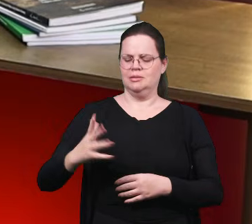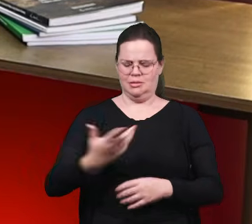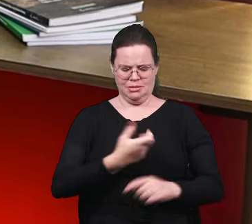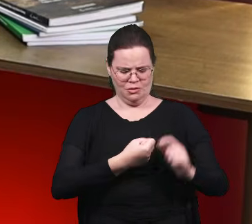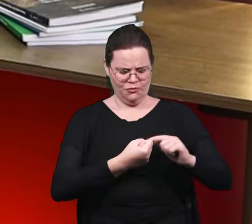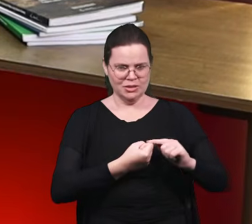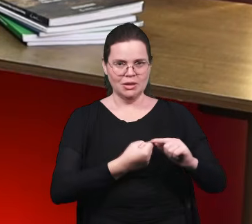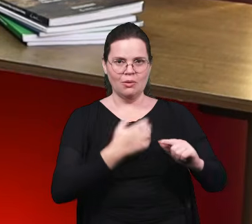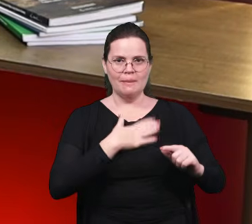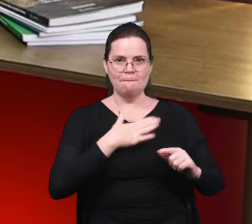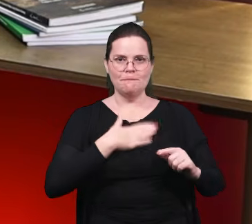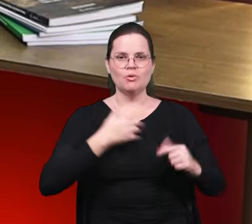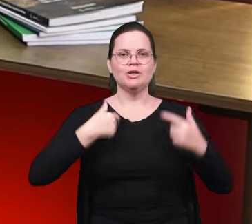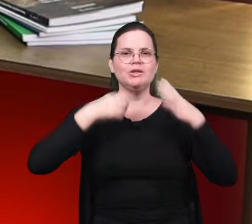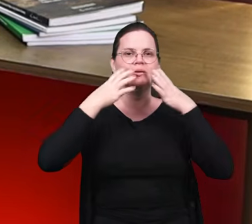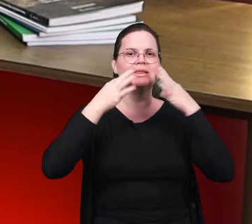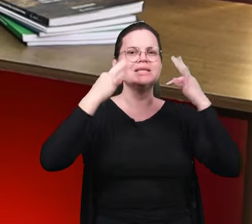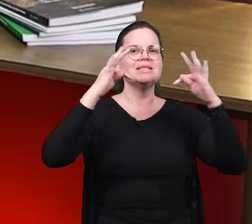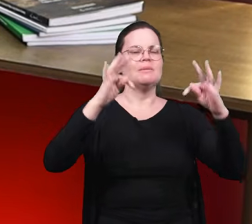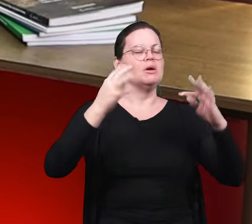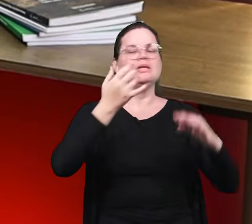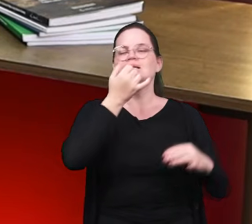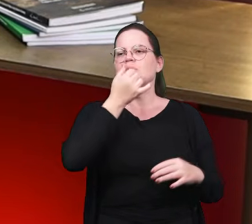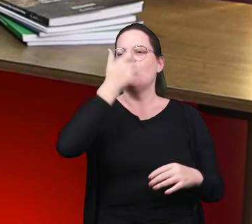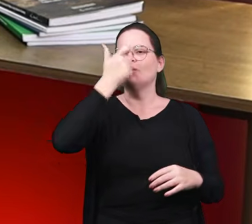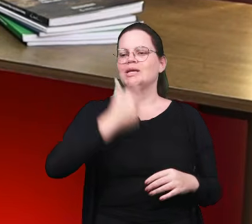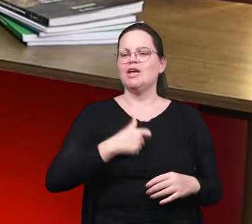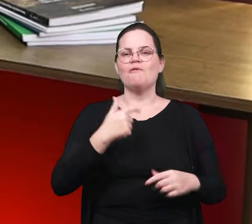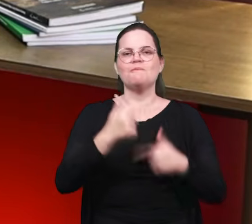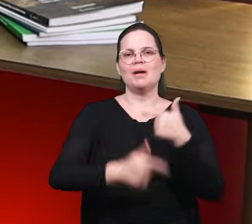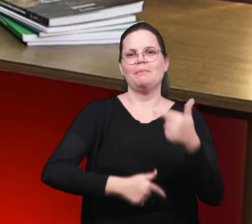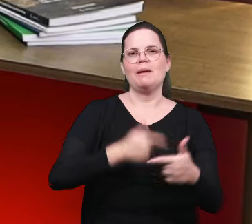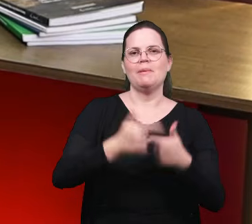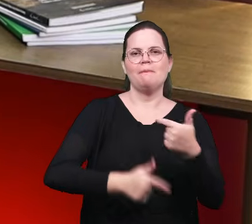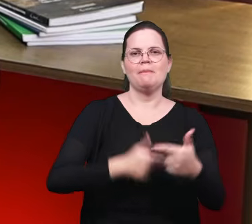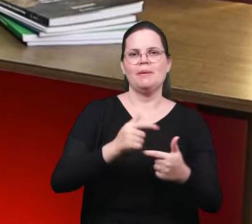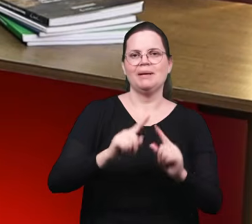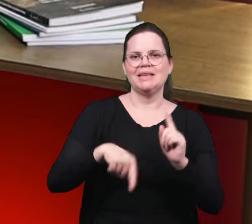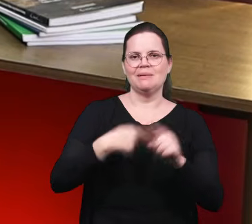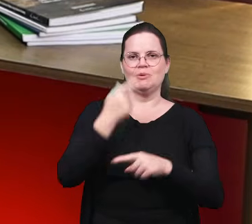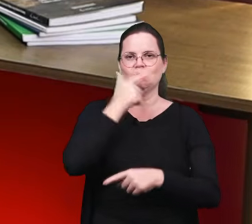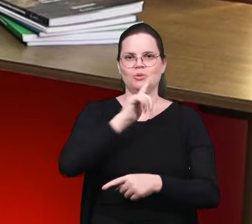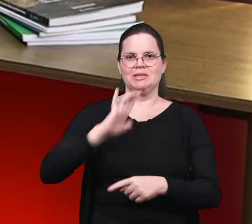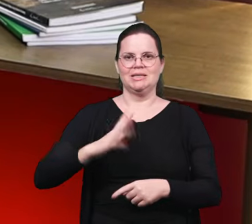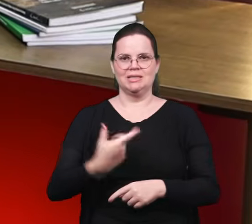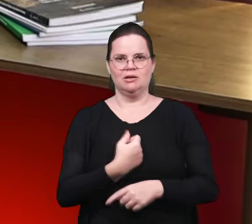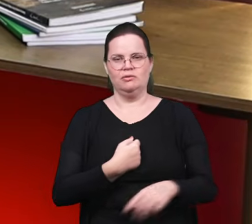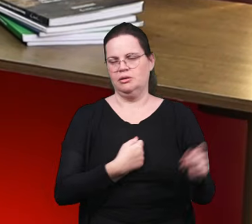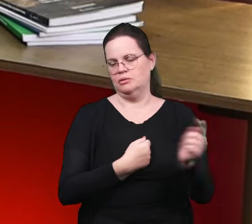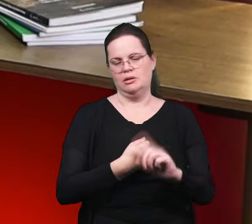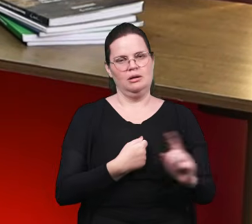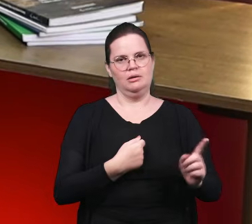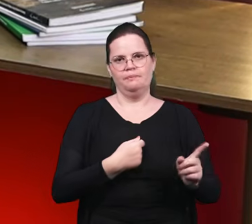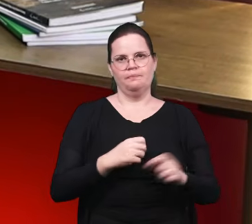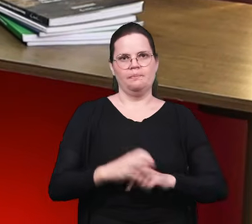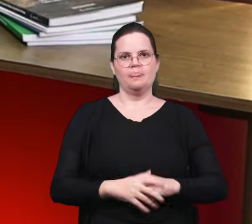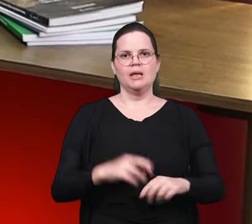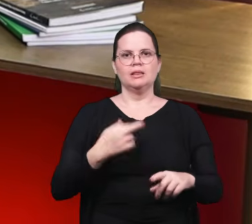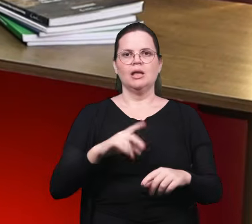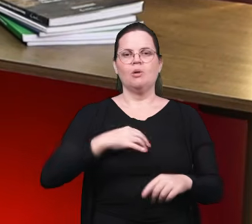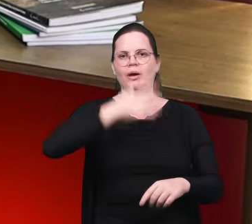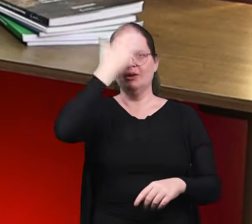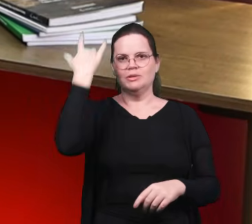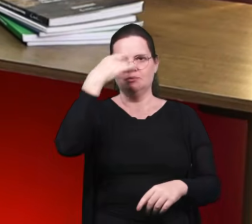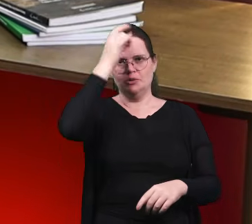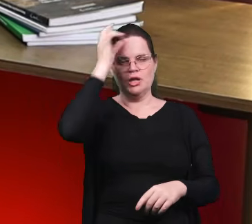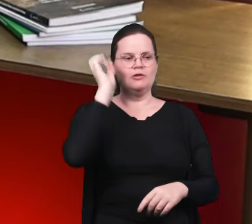de fora para dentro. Né? O Espírito Santo ele não faz uma avaliação externa e conclui que você tem que